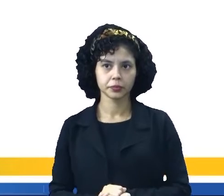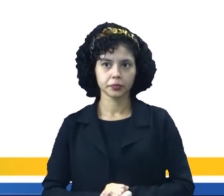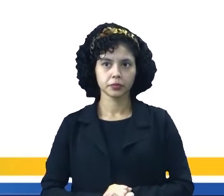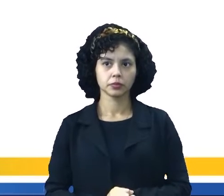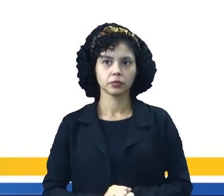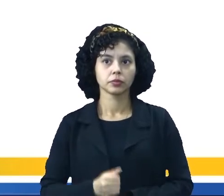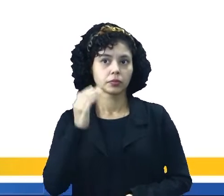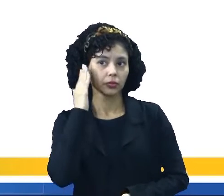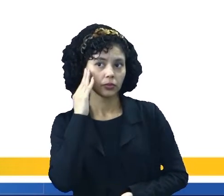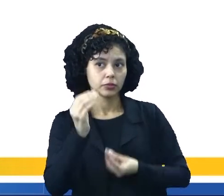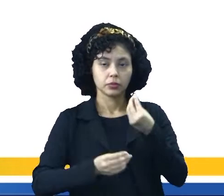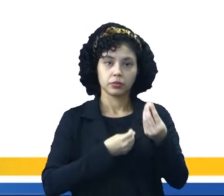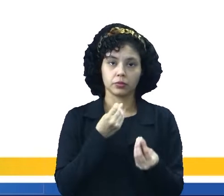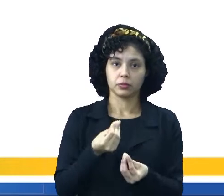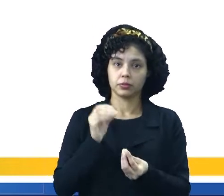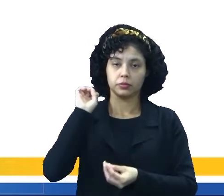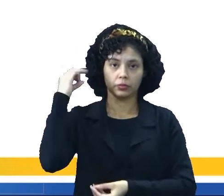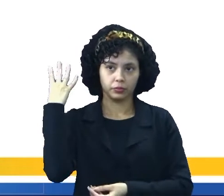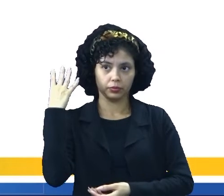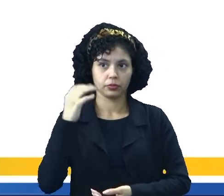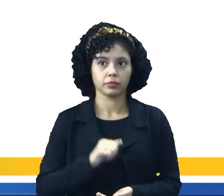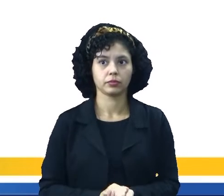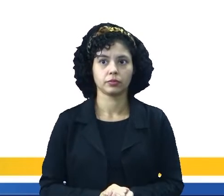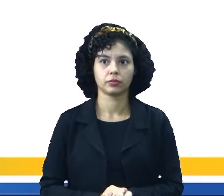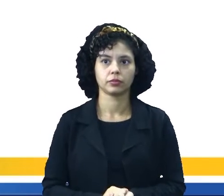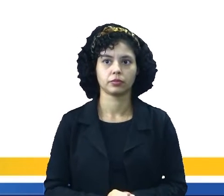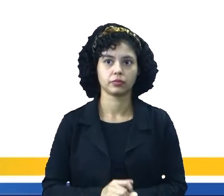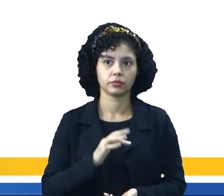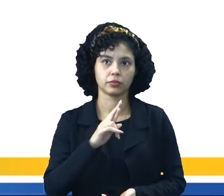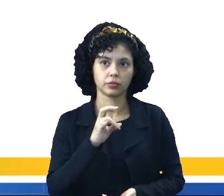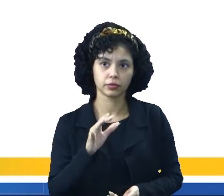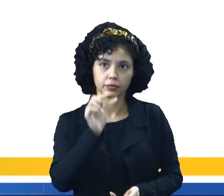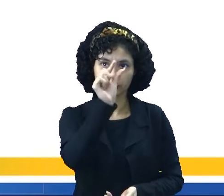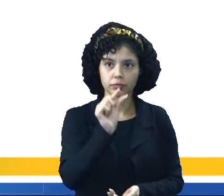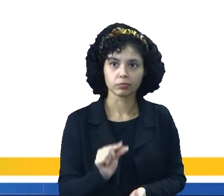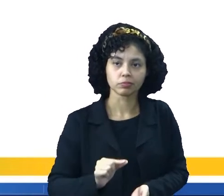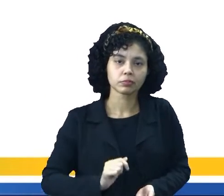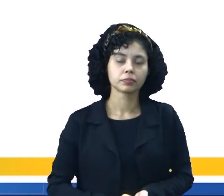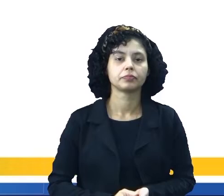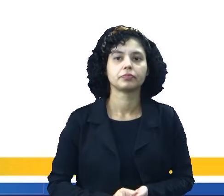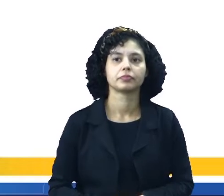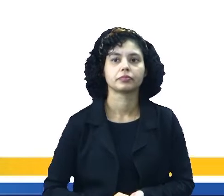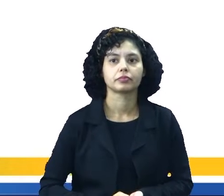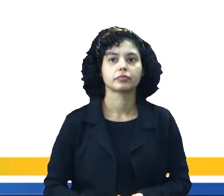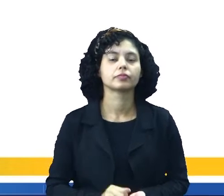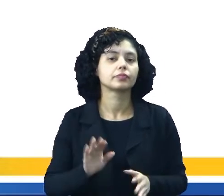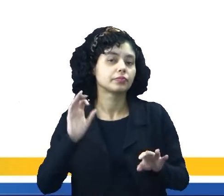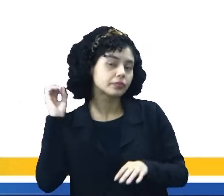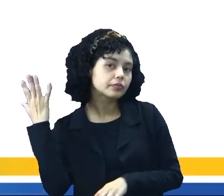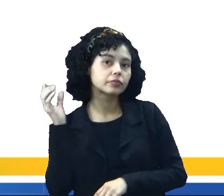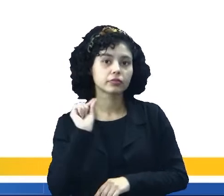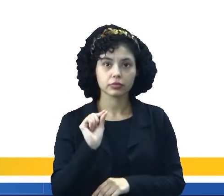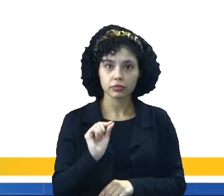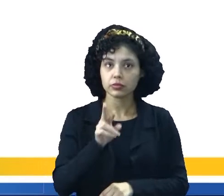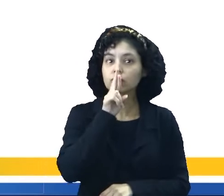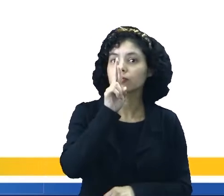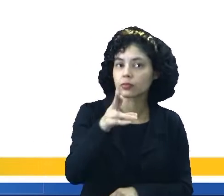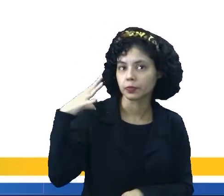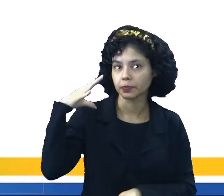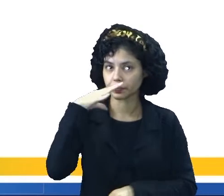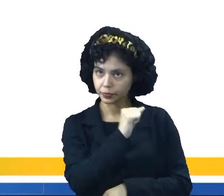vamos compreender como é que funciona esse reflexo medular. A medula espinhal ela é capaz de elaborar